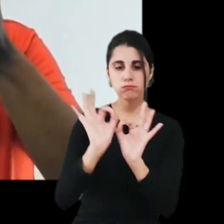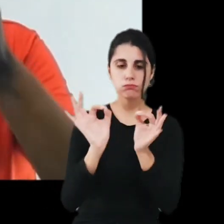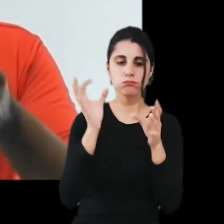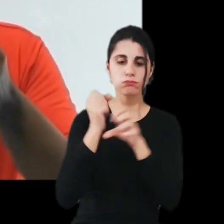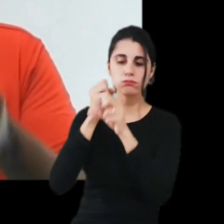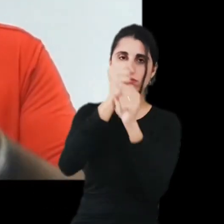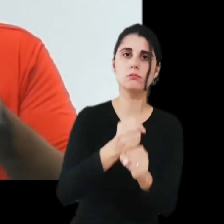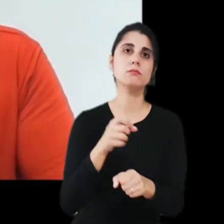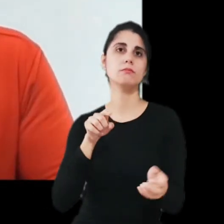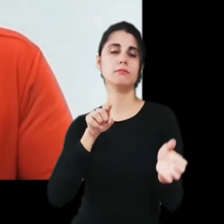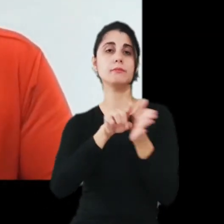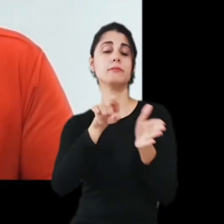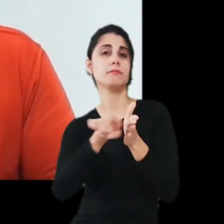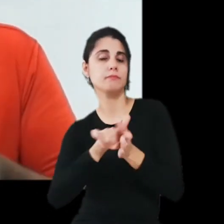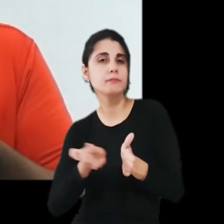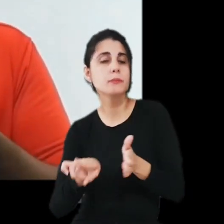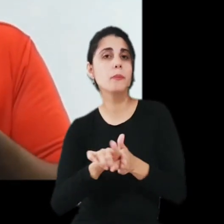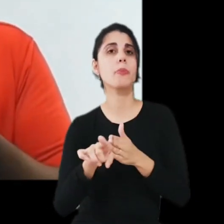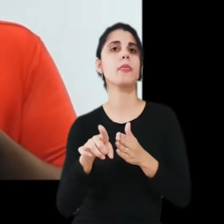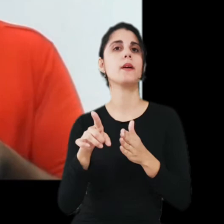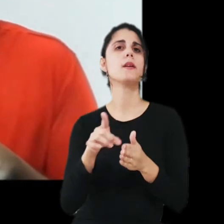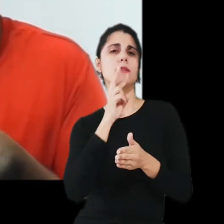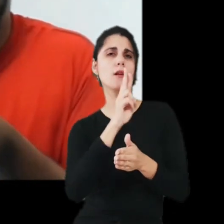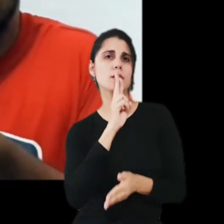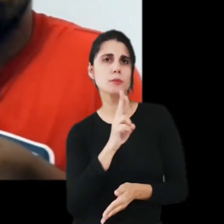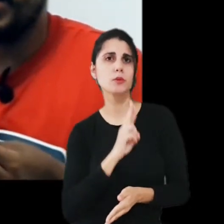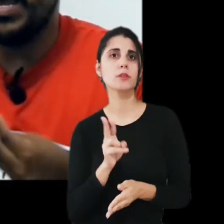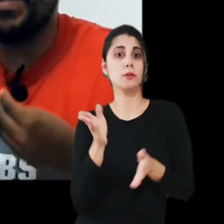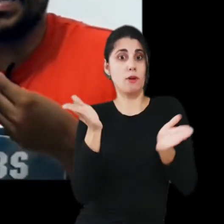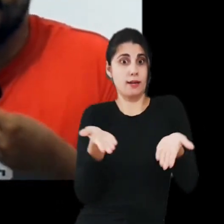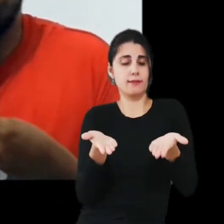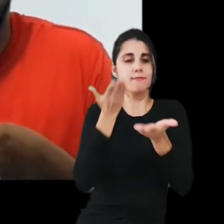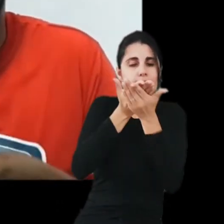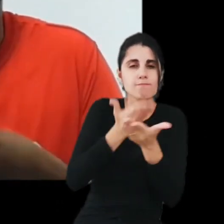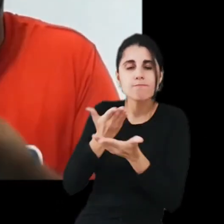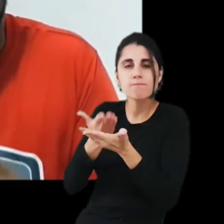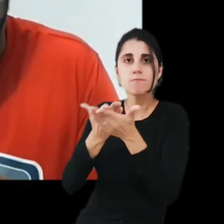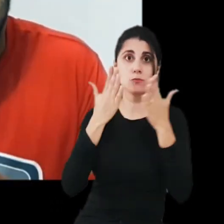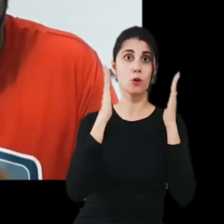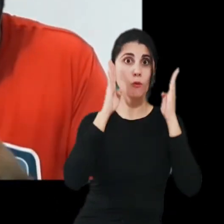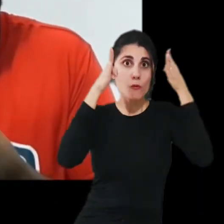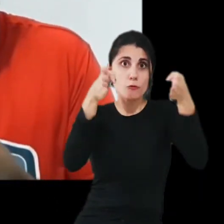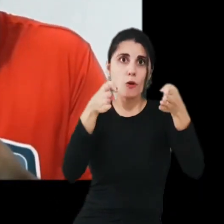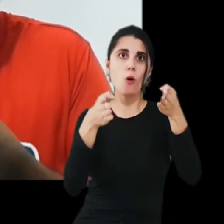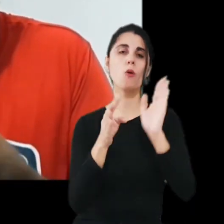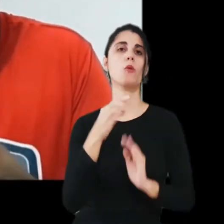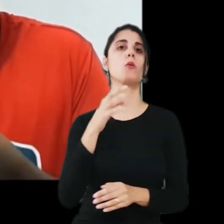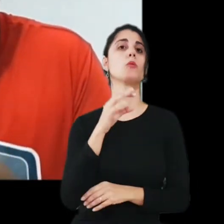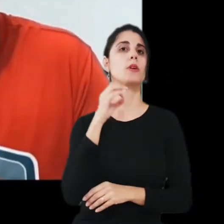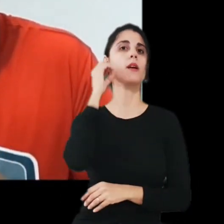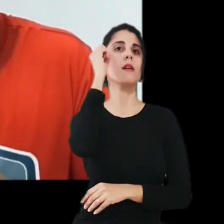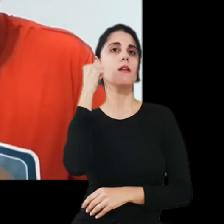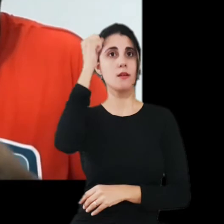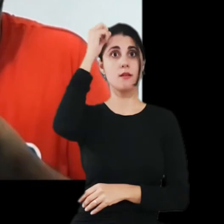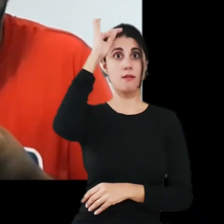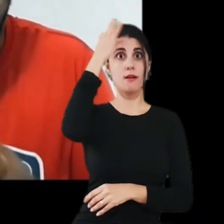São todas as questões respondidas. Nós estamos preocupados nessa aula em passar para vocês a teoria, mas as questões estão todas